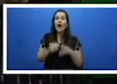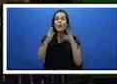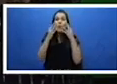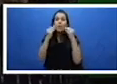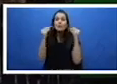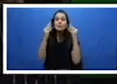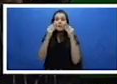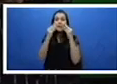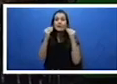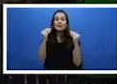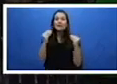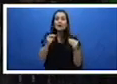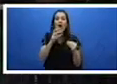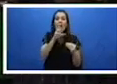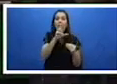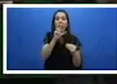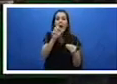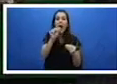Raposa,